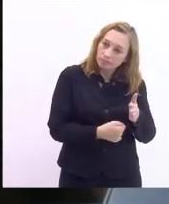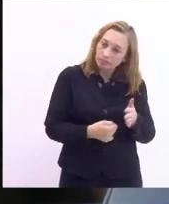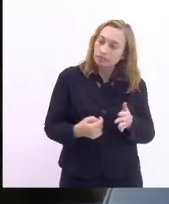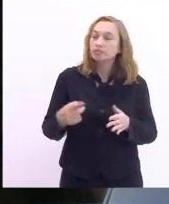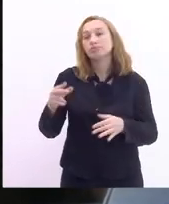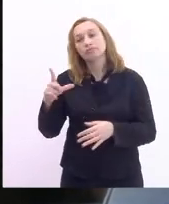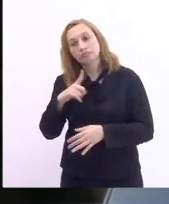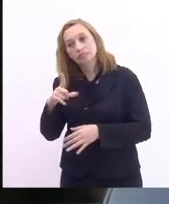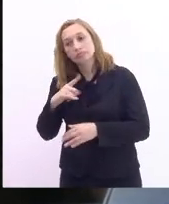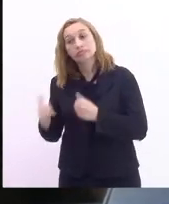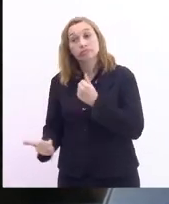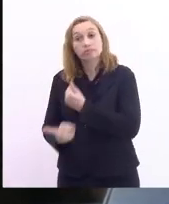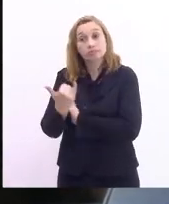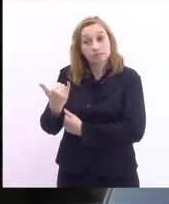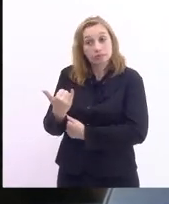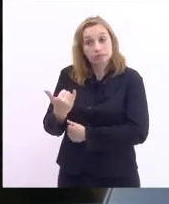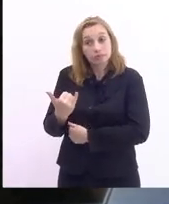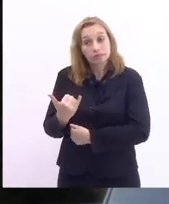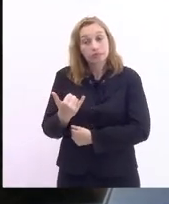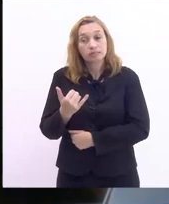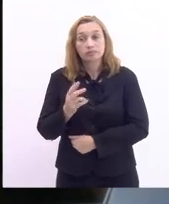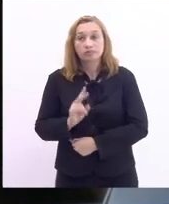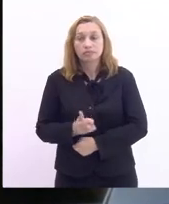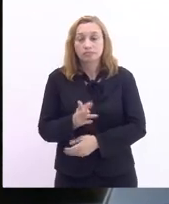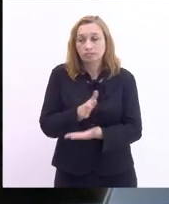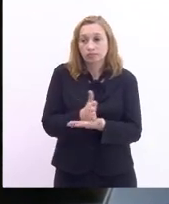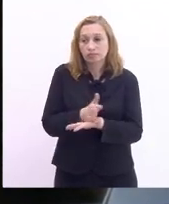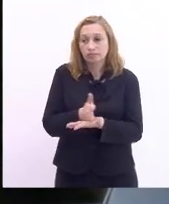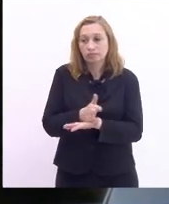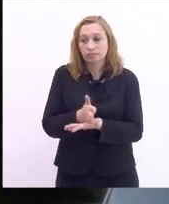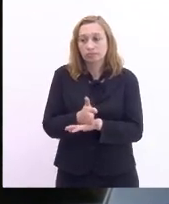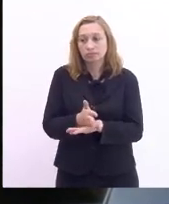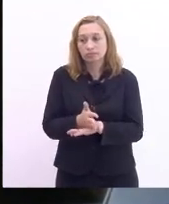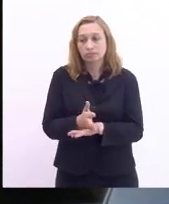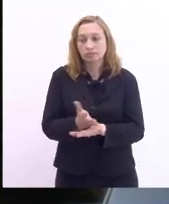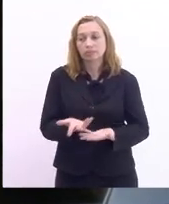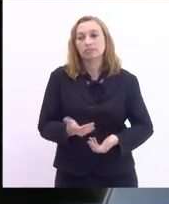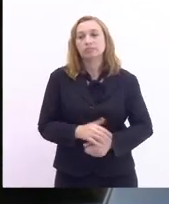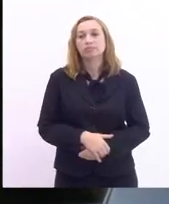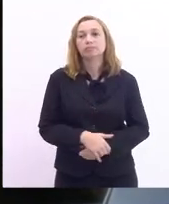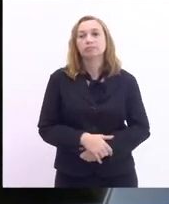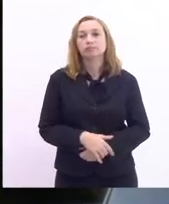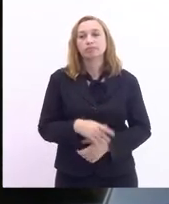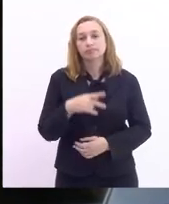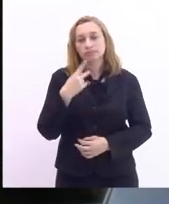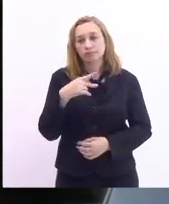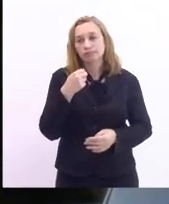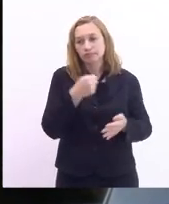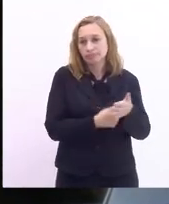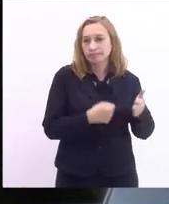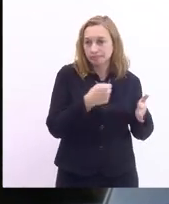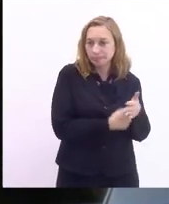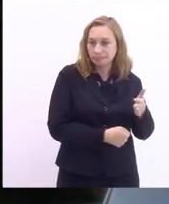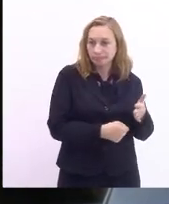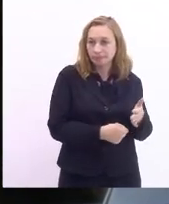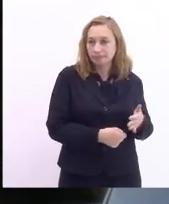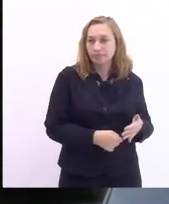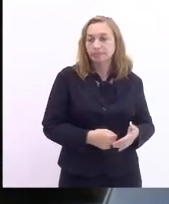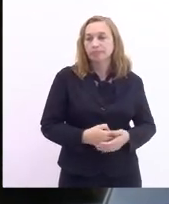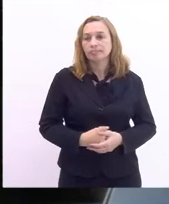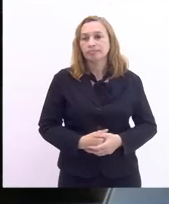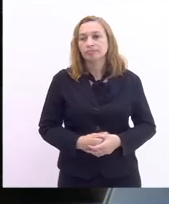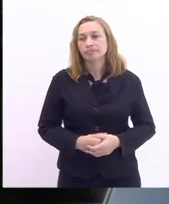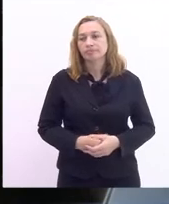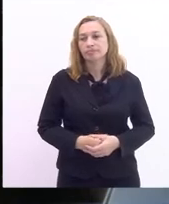traem e aos que ficam em cima do muro né vou falar os que lutam eu